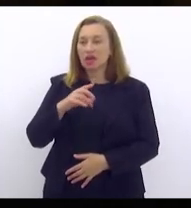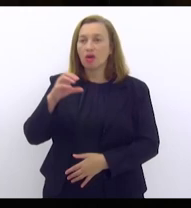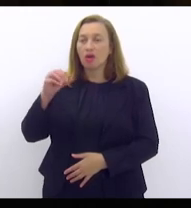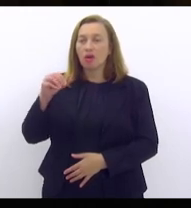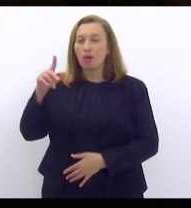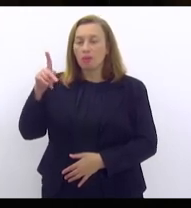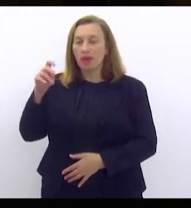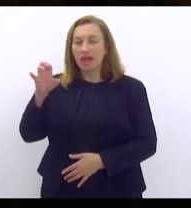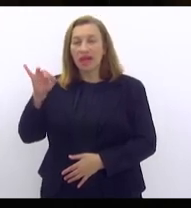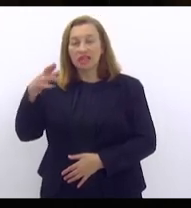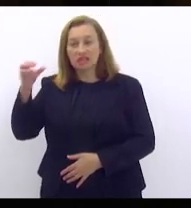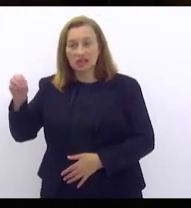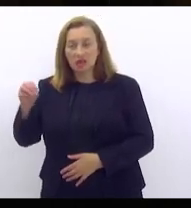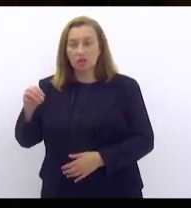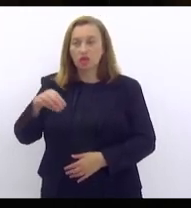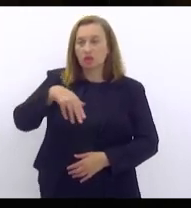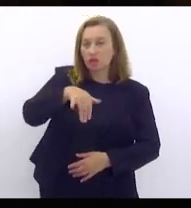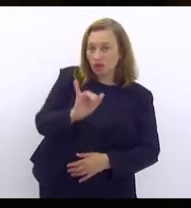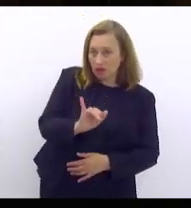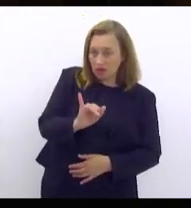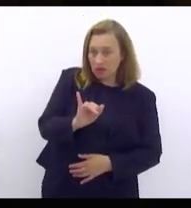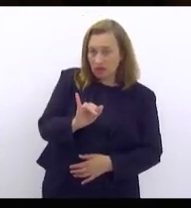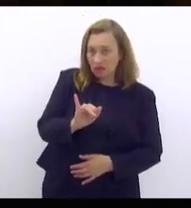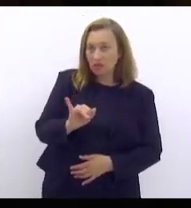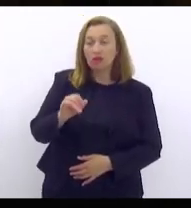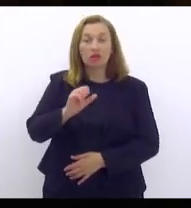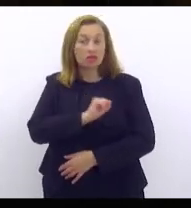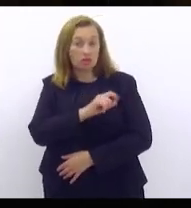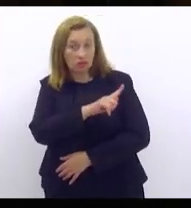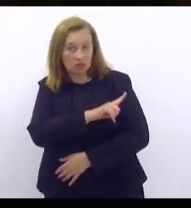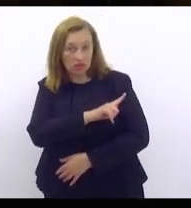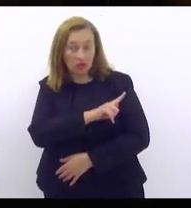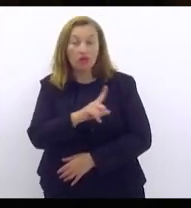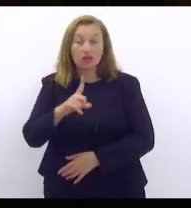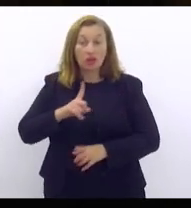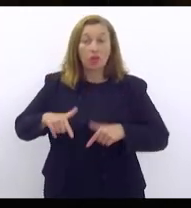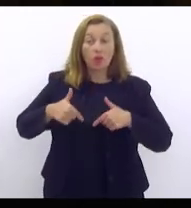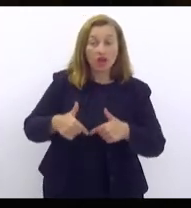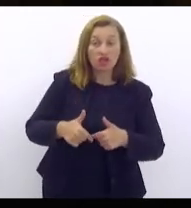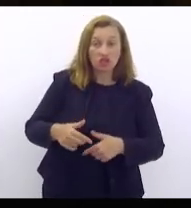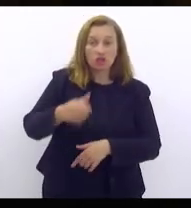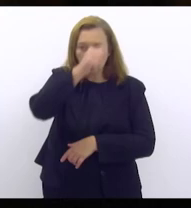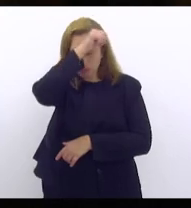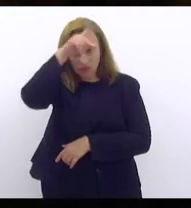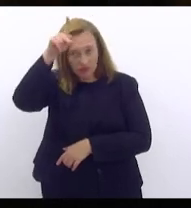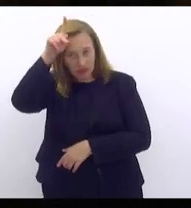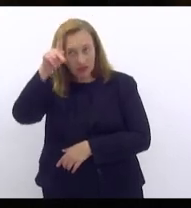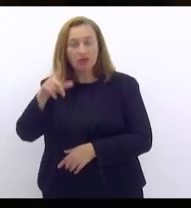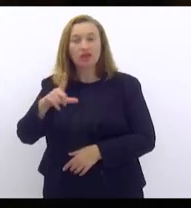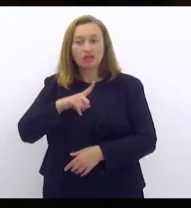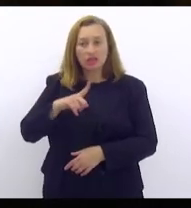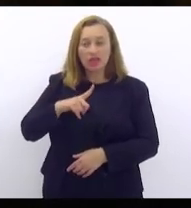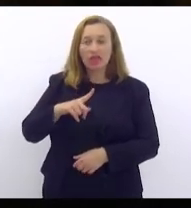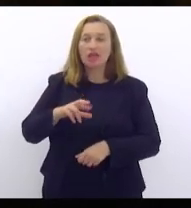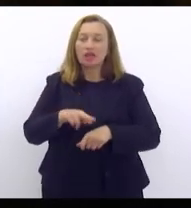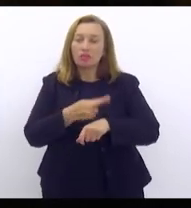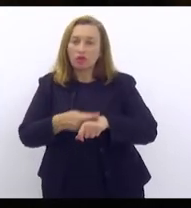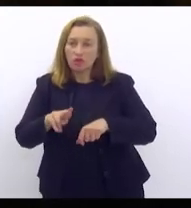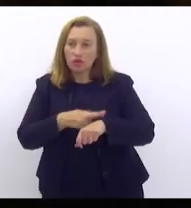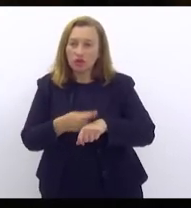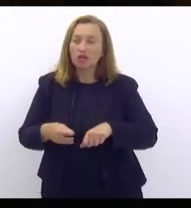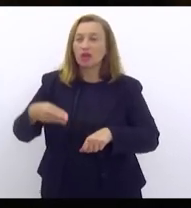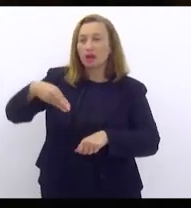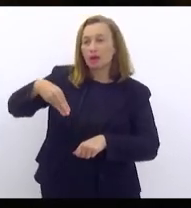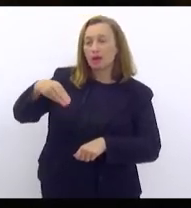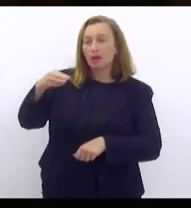prefeito. Tem operação em São Gonçalo, tem anuência do prefeito. Tem operação em Belfor Roxo, anuência do prefeito. Tem operação em